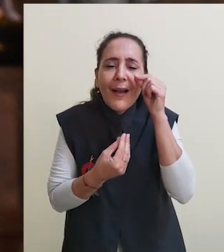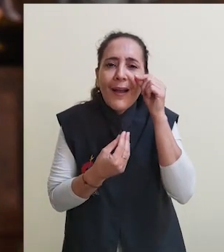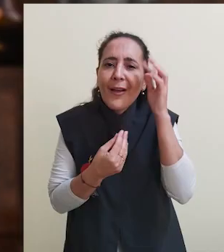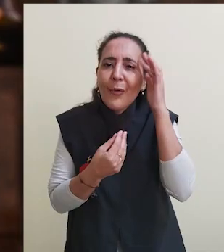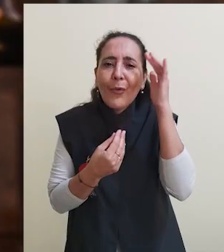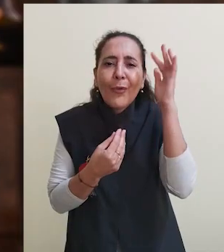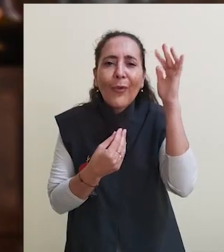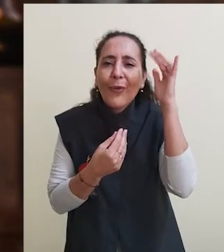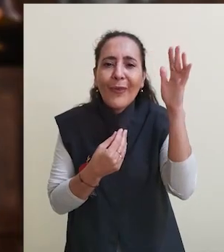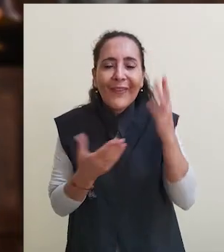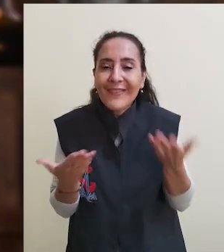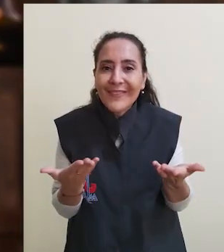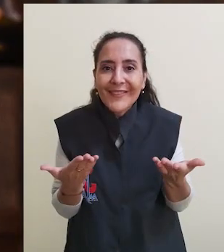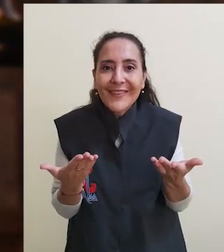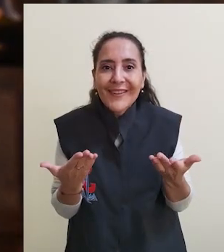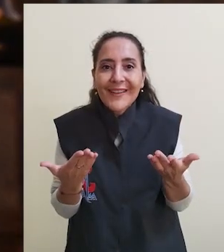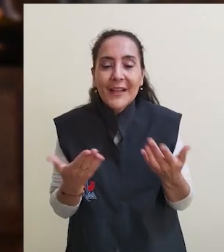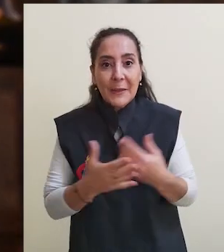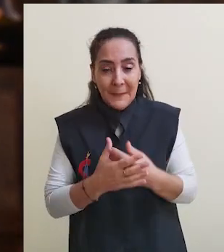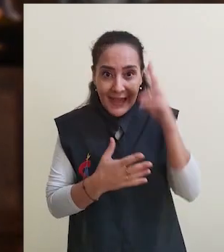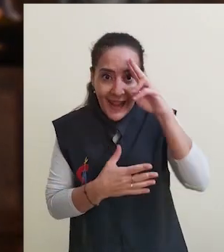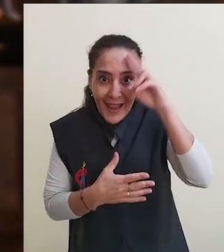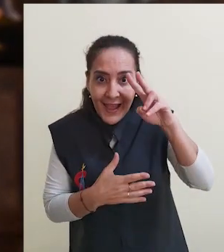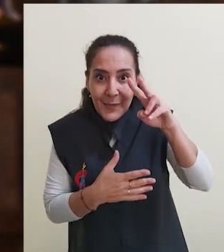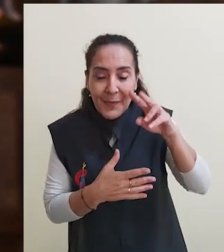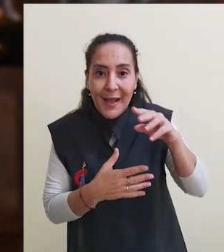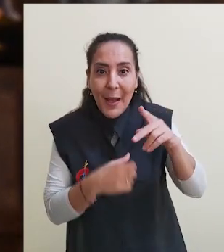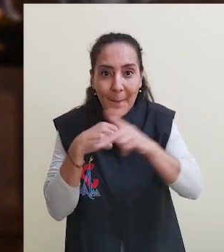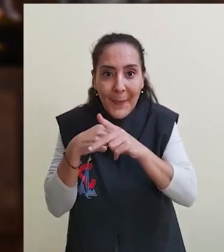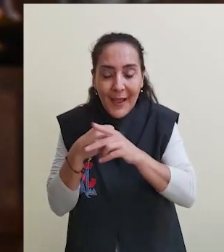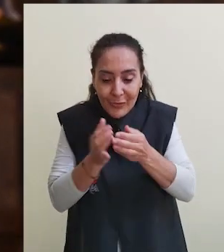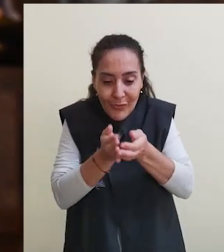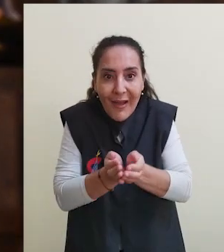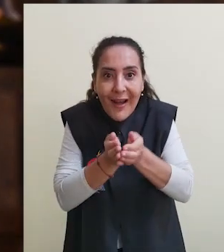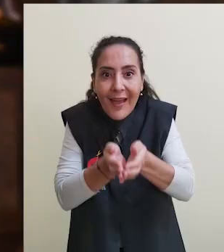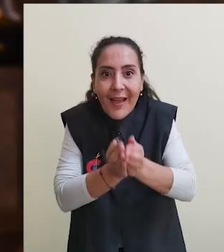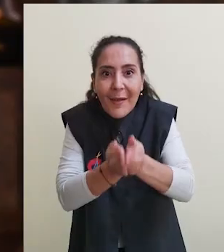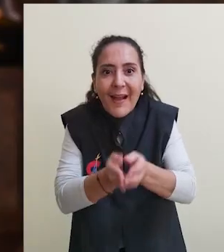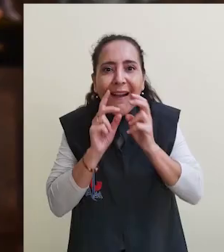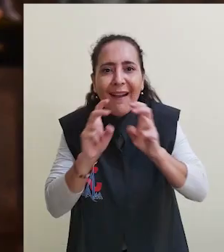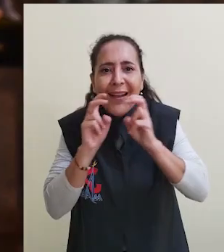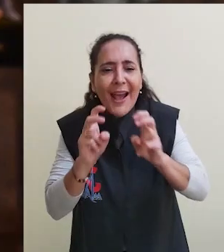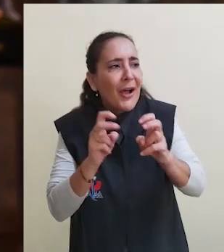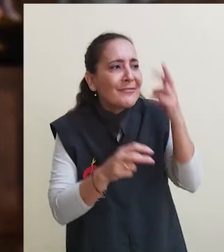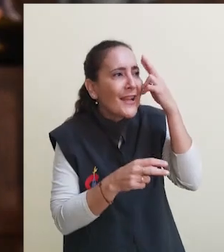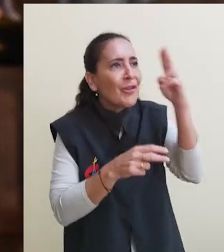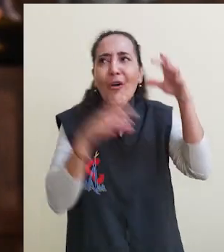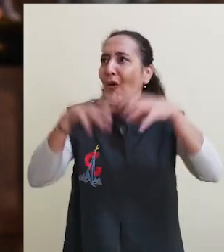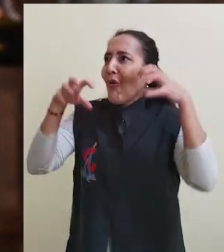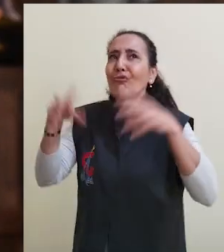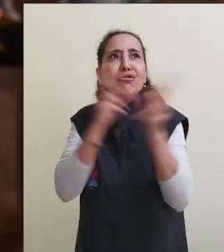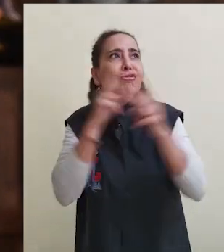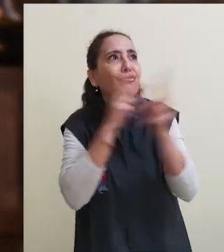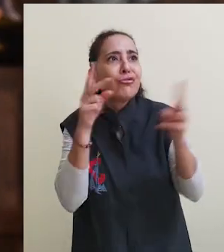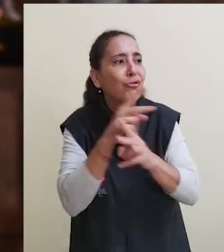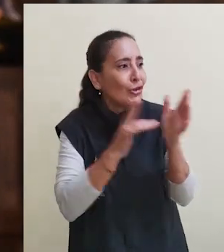filho? Lembra do Pedro na barca, gritando, Senhor, nós estamos afundando e o Senhor dormindo?